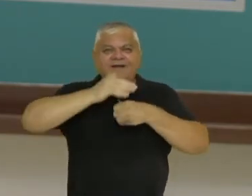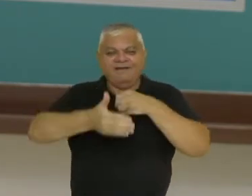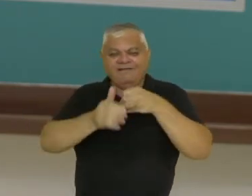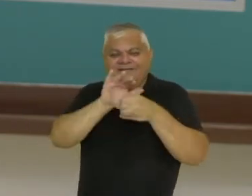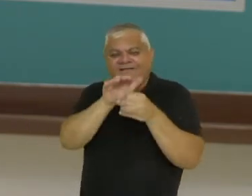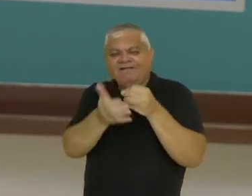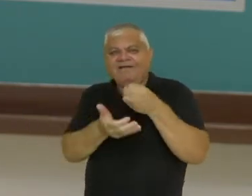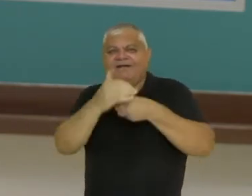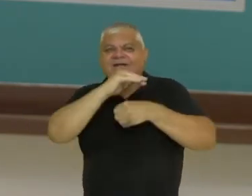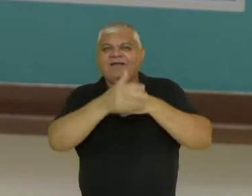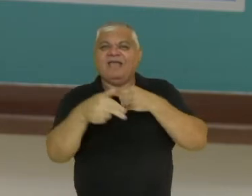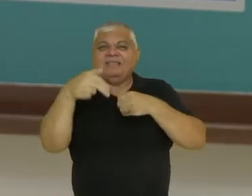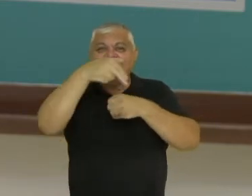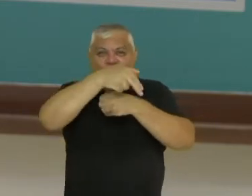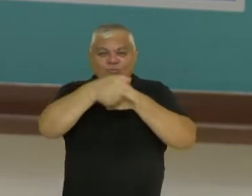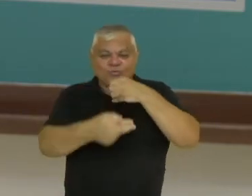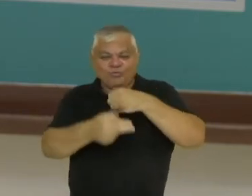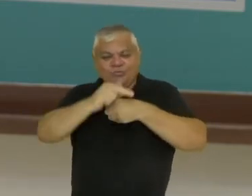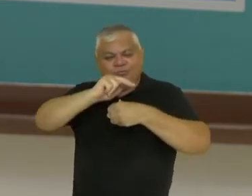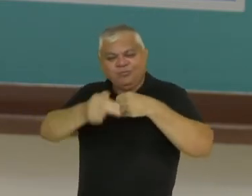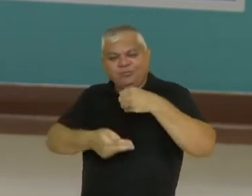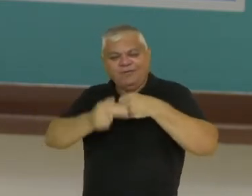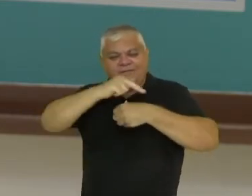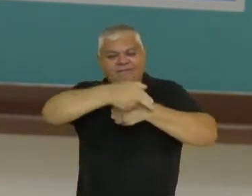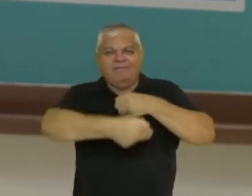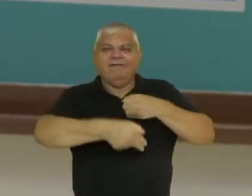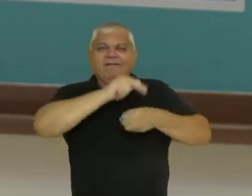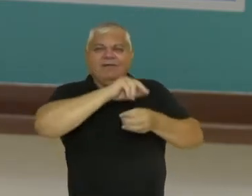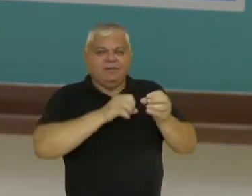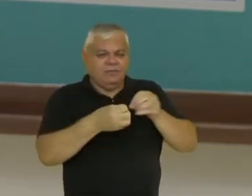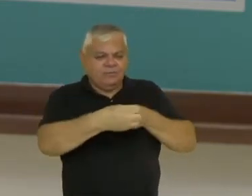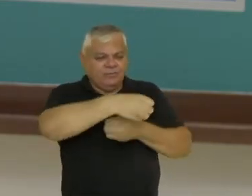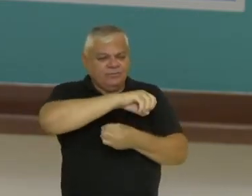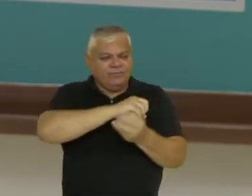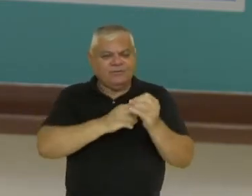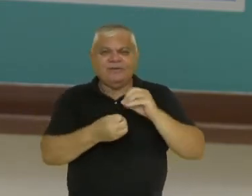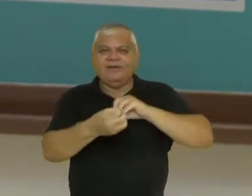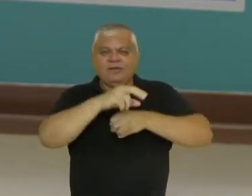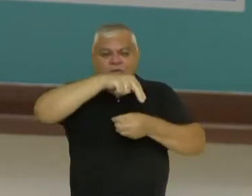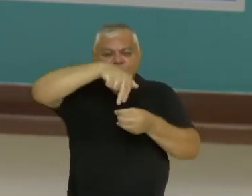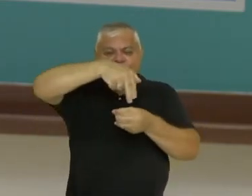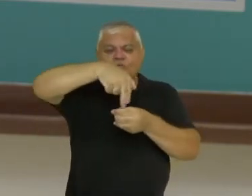os prótons vão ter deles mesmos e aí o núcleo consegue coexistir e